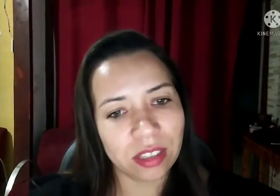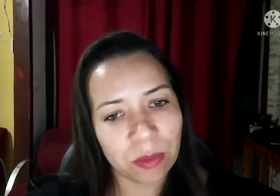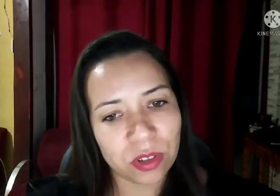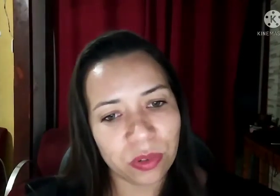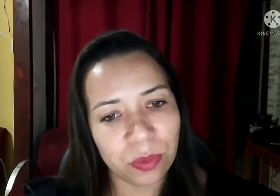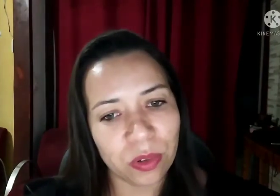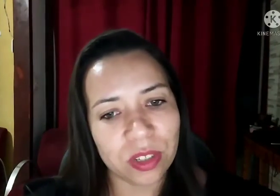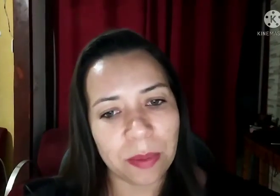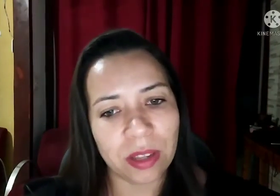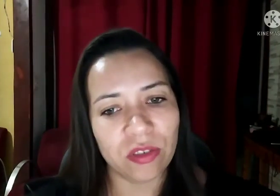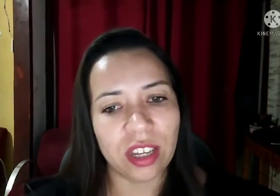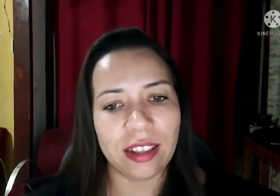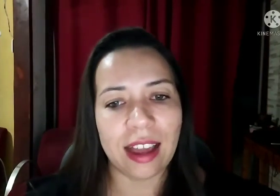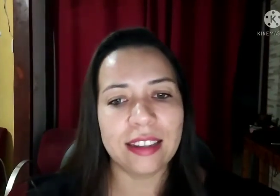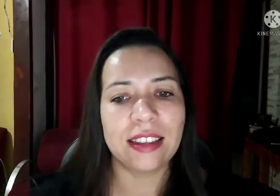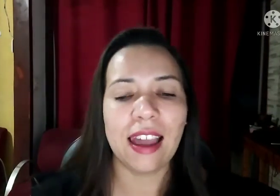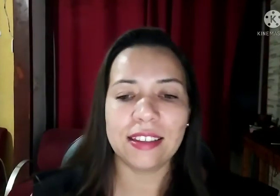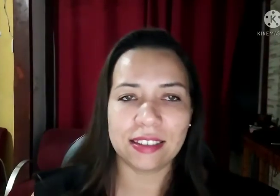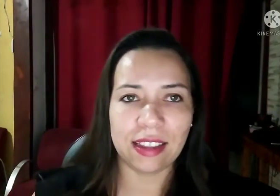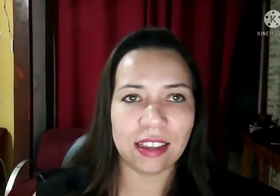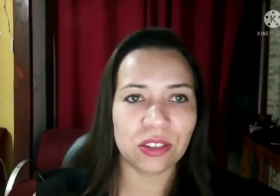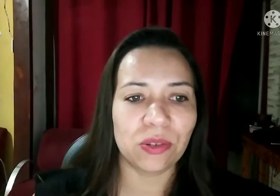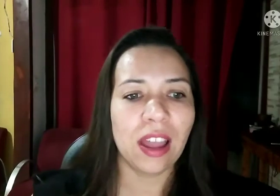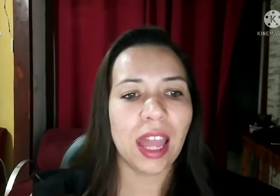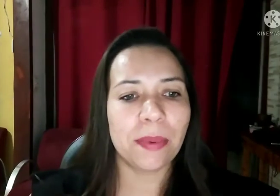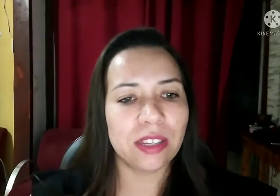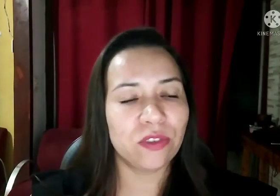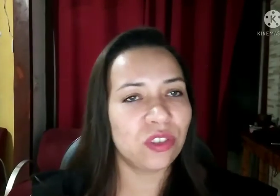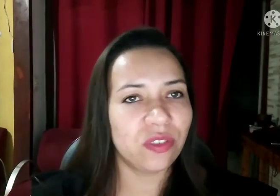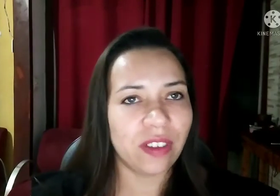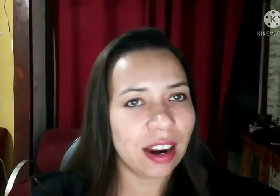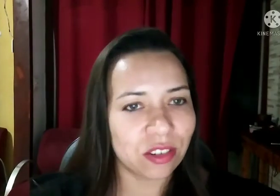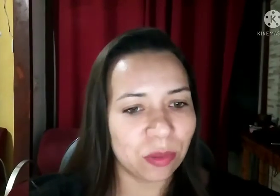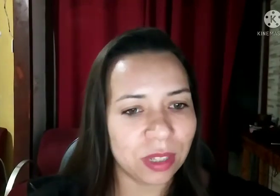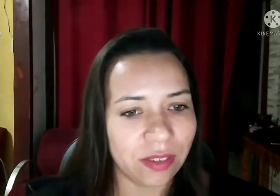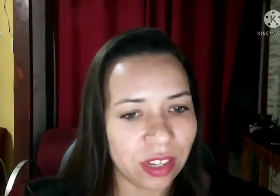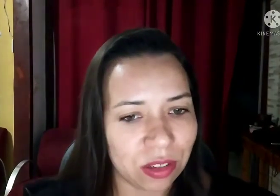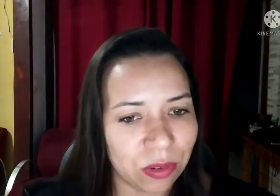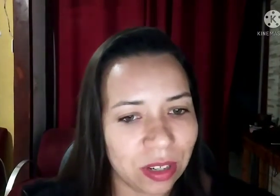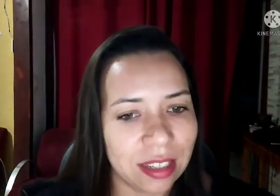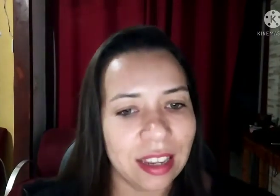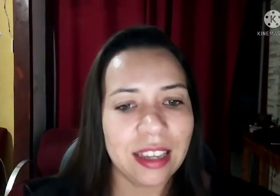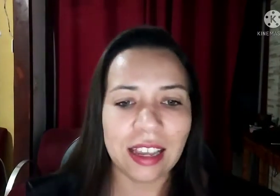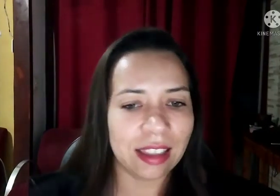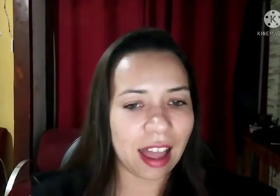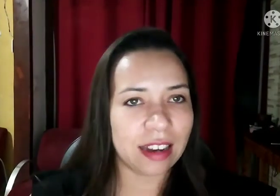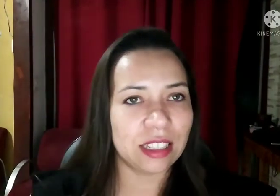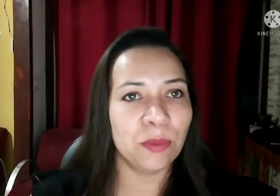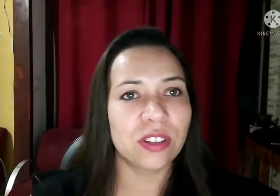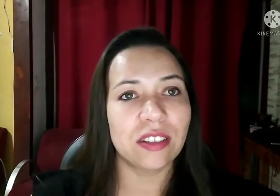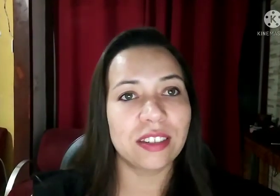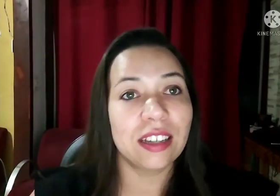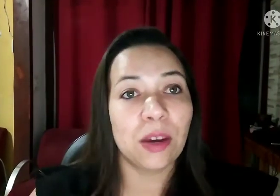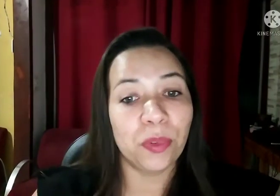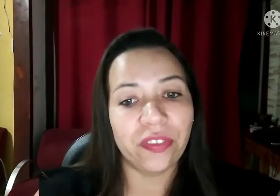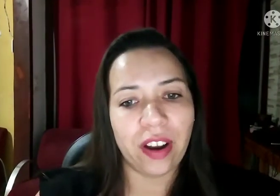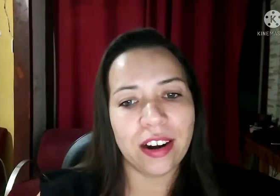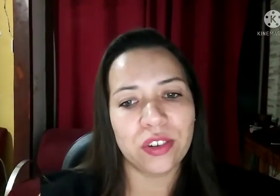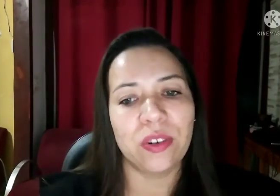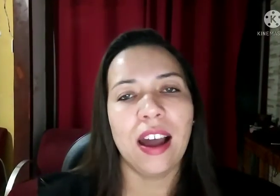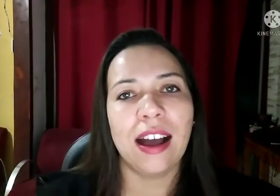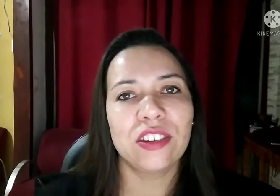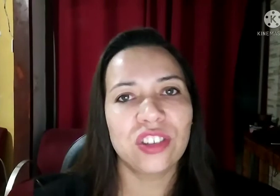fim, ressaltamos que o pronunciamento de análise é extenso, é passível de diversas observações e análises, mostrando-se